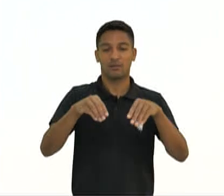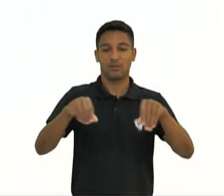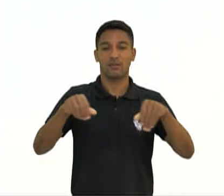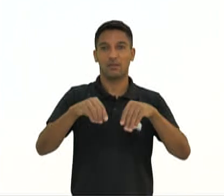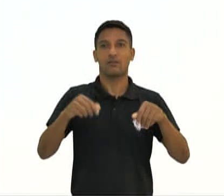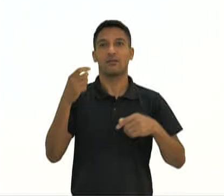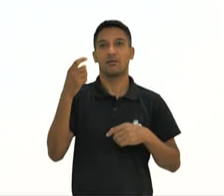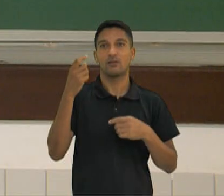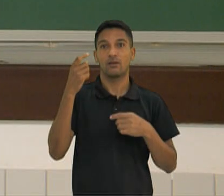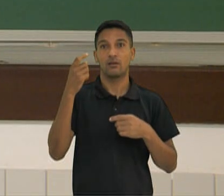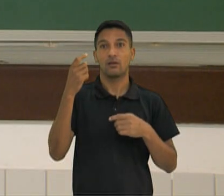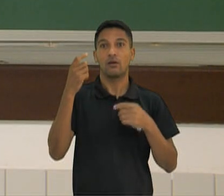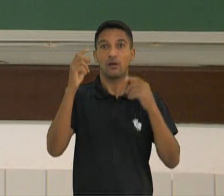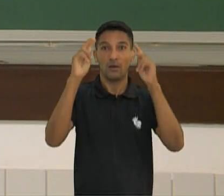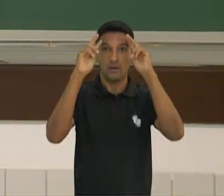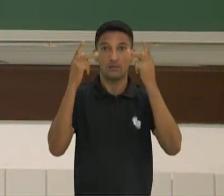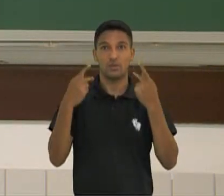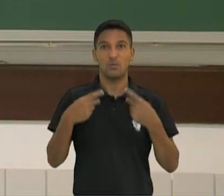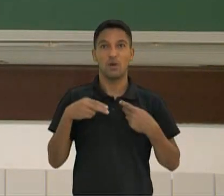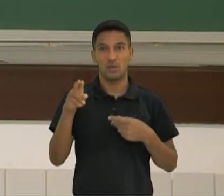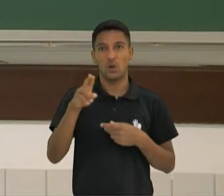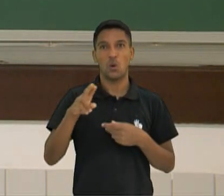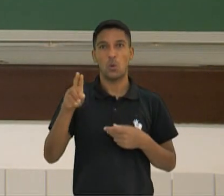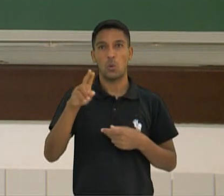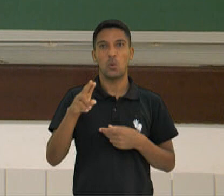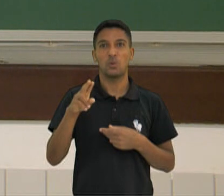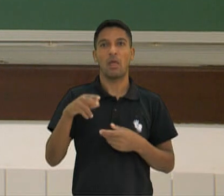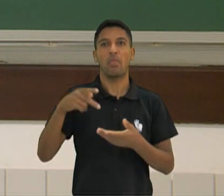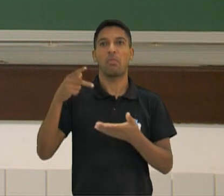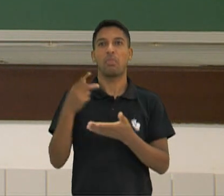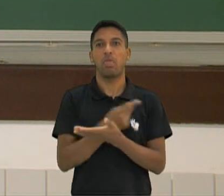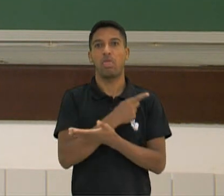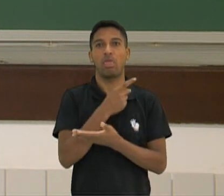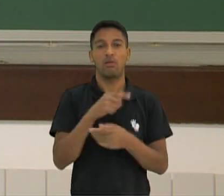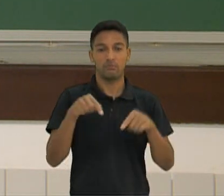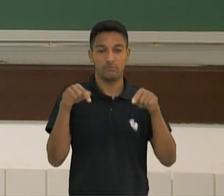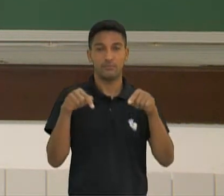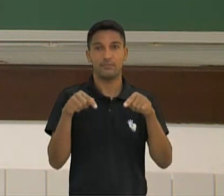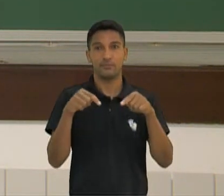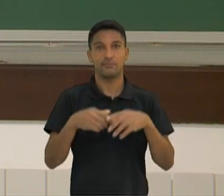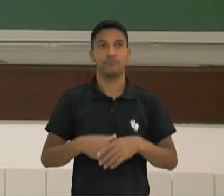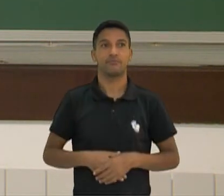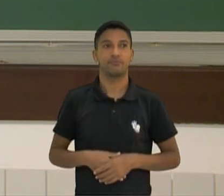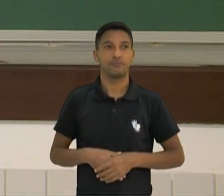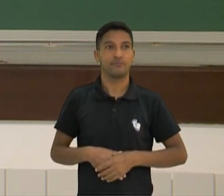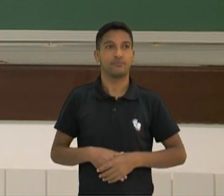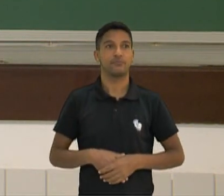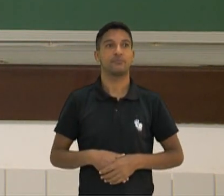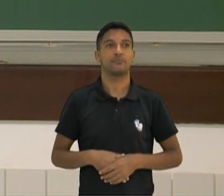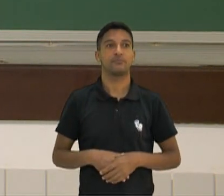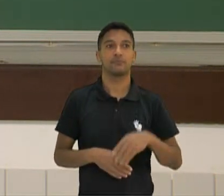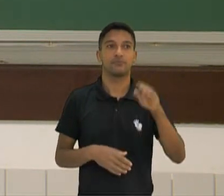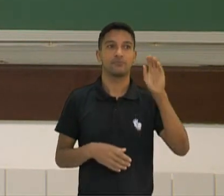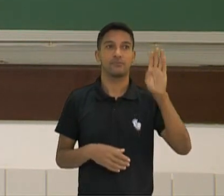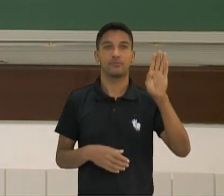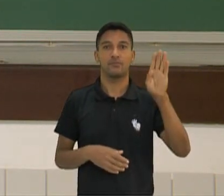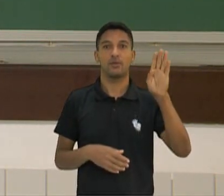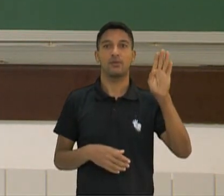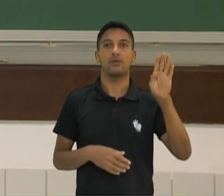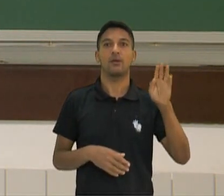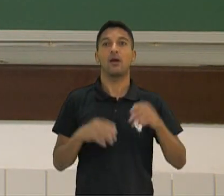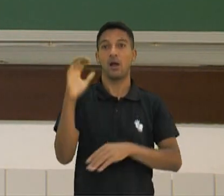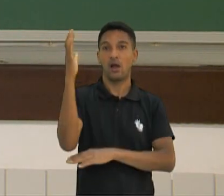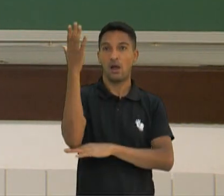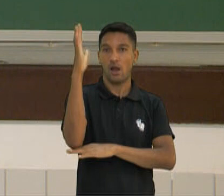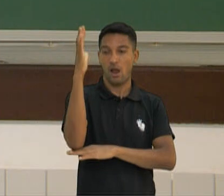Letra B, o desmatamento, sim, é umas situações que intensificam, não é exclusivo, mas intensifica a